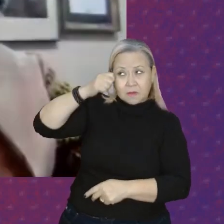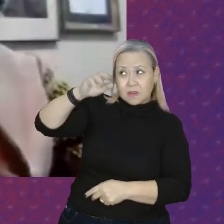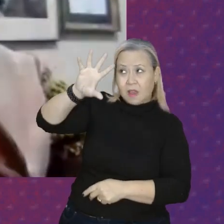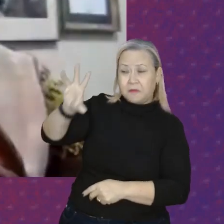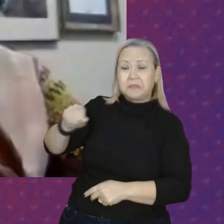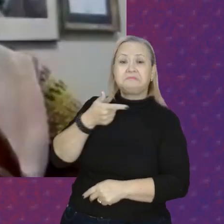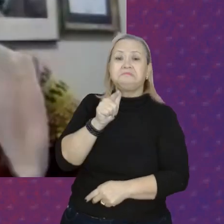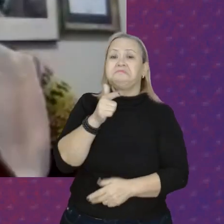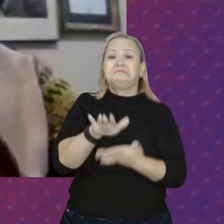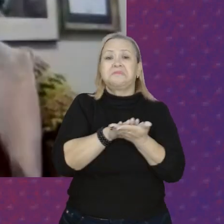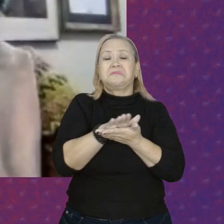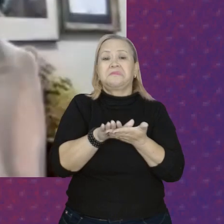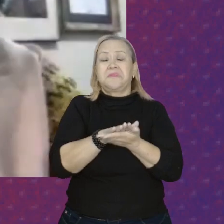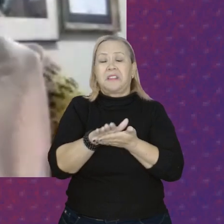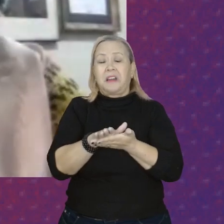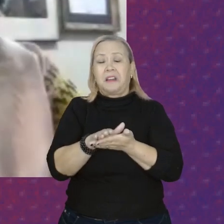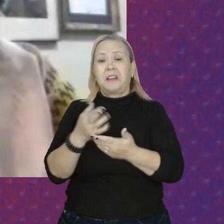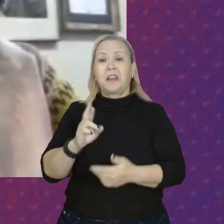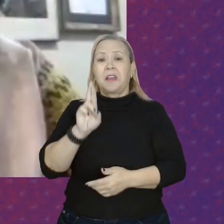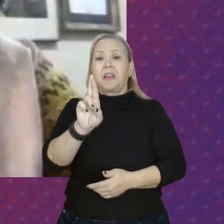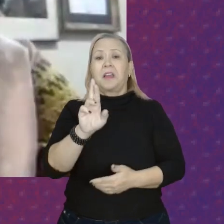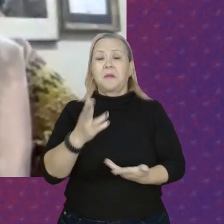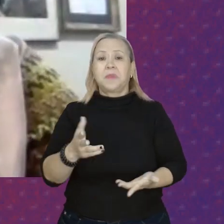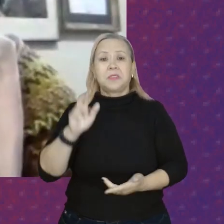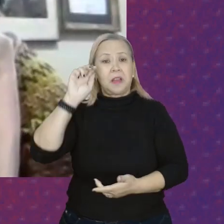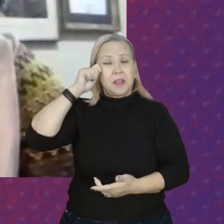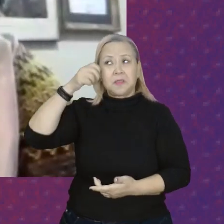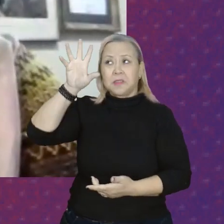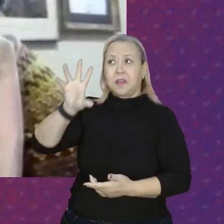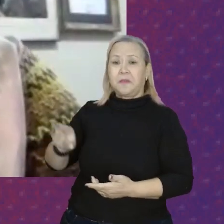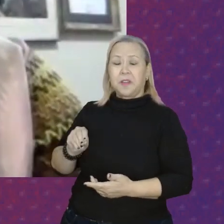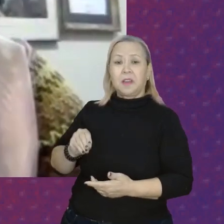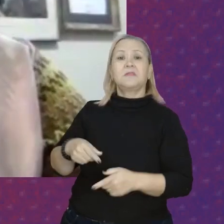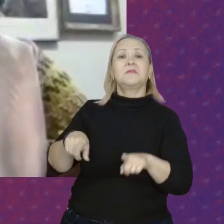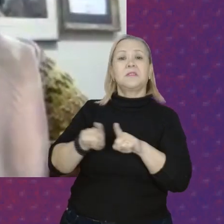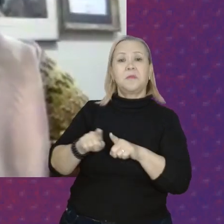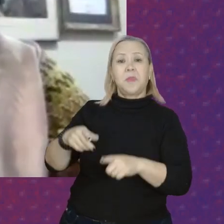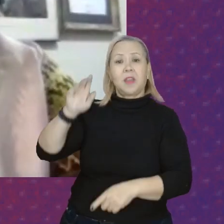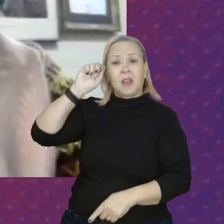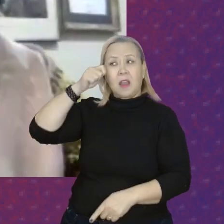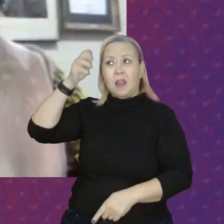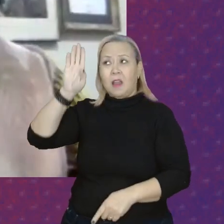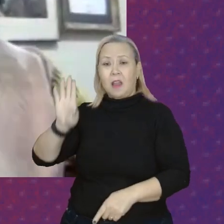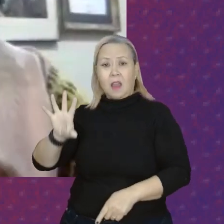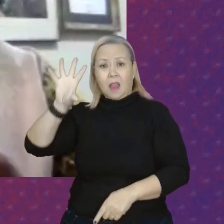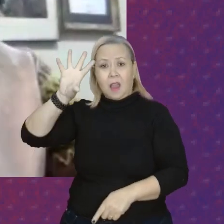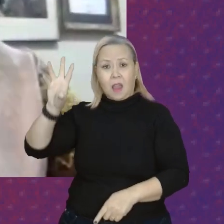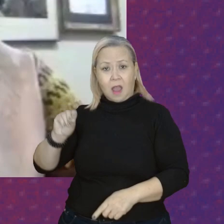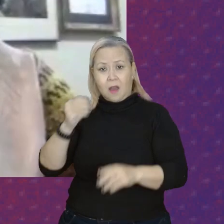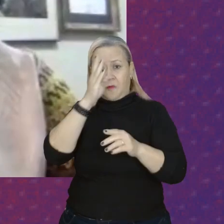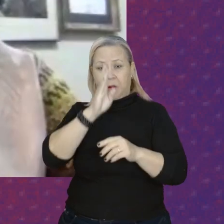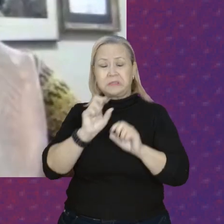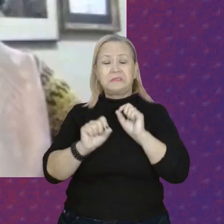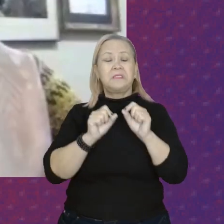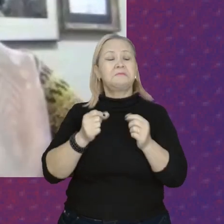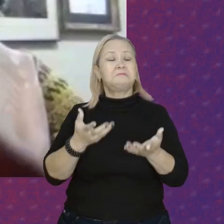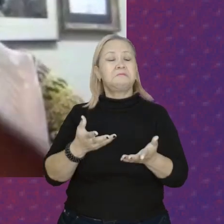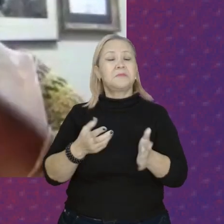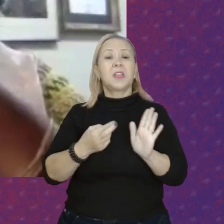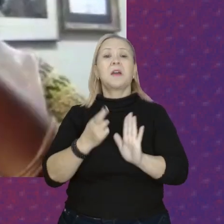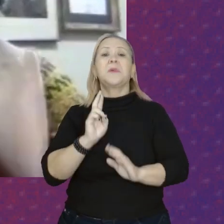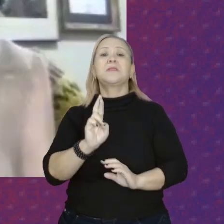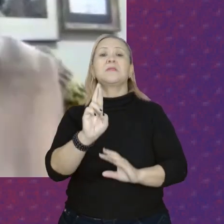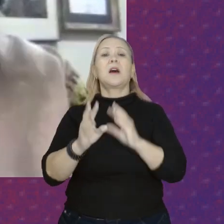eles eram representados, africanos e afro-brasileiros, eram sempre em situação, né,